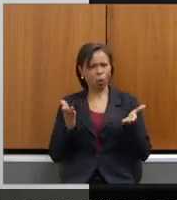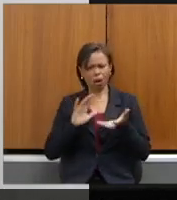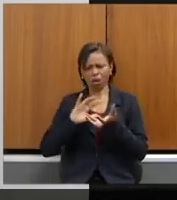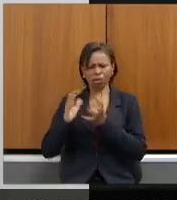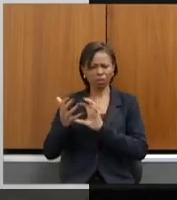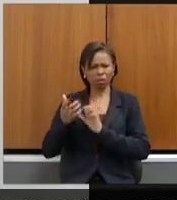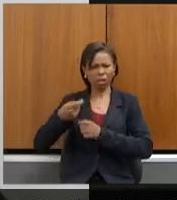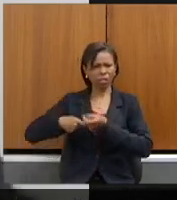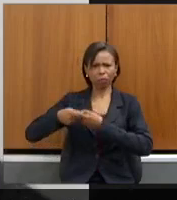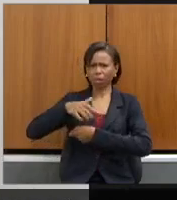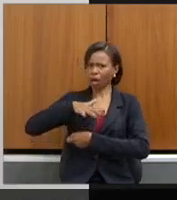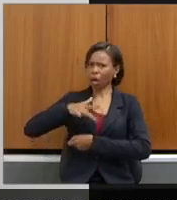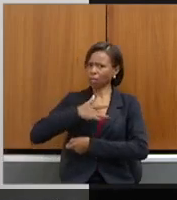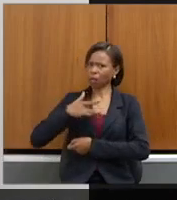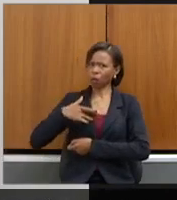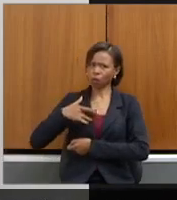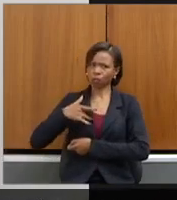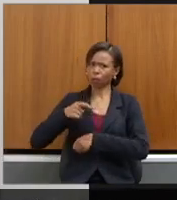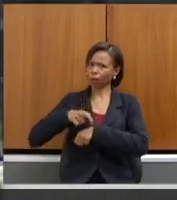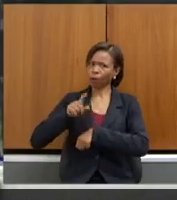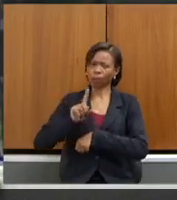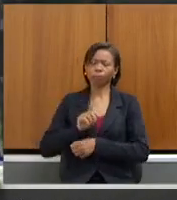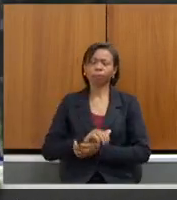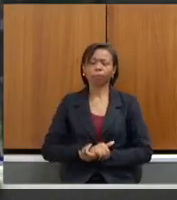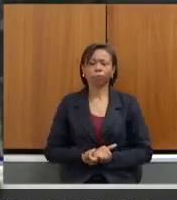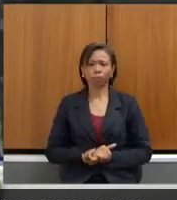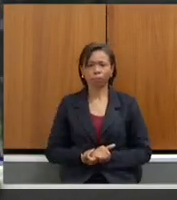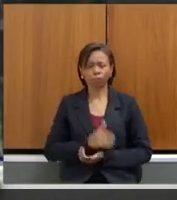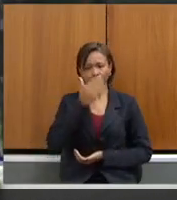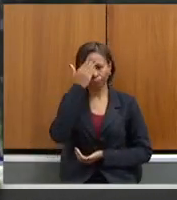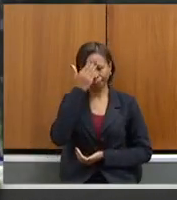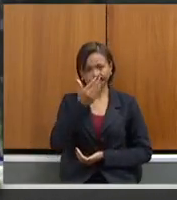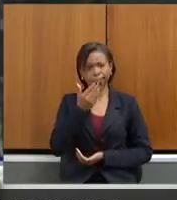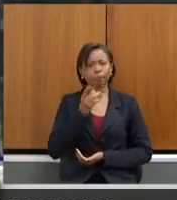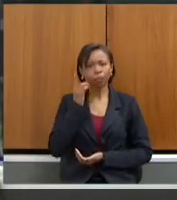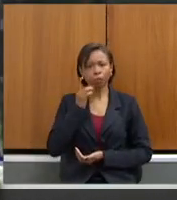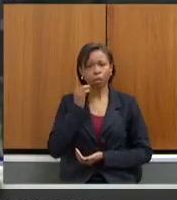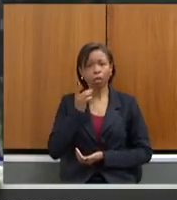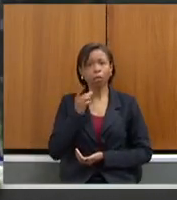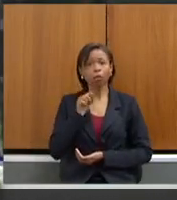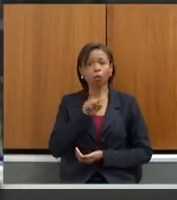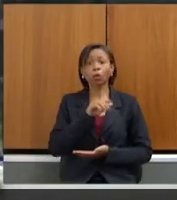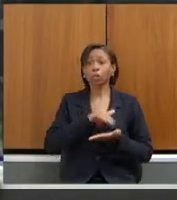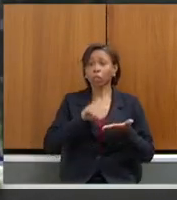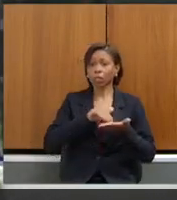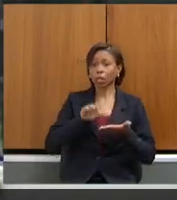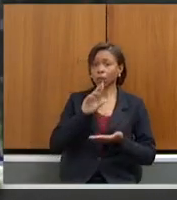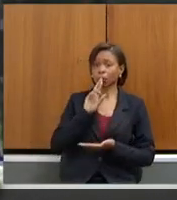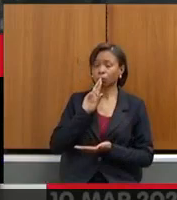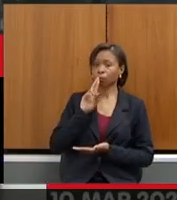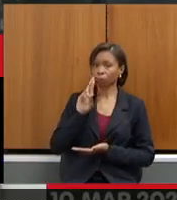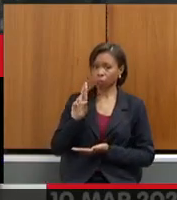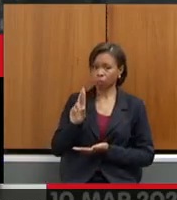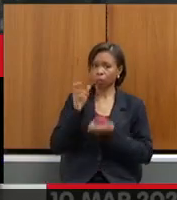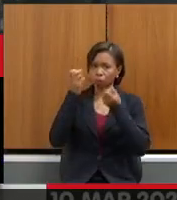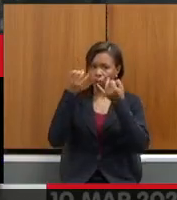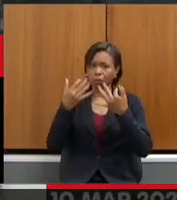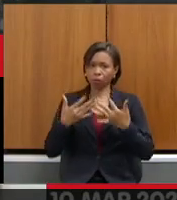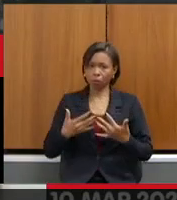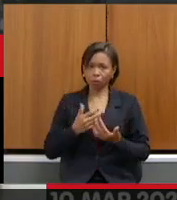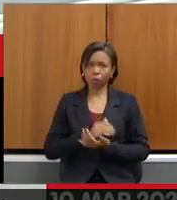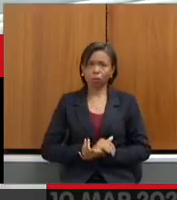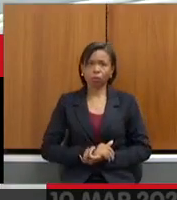na área da saúde muito obrigado é muito obrigado Deputado André Quintão secretário está pedindo a palavra para mais um esclarecimento